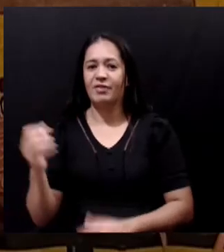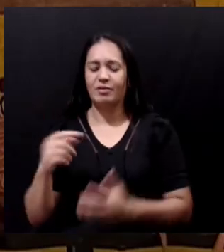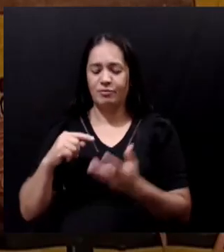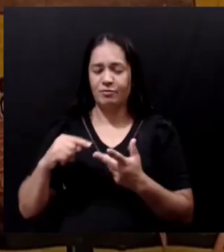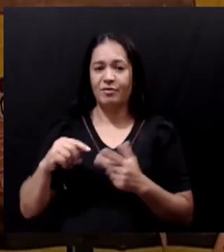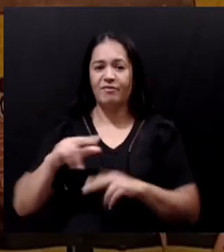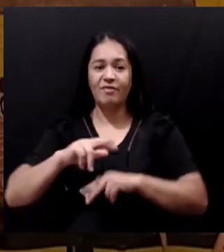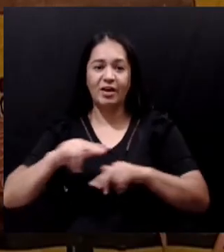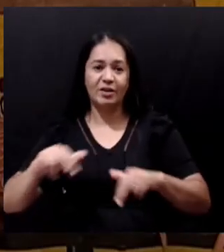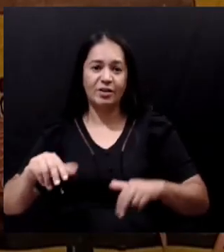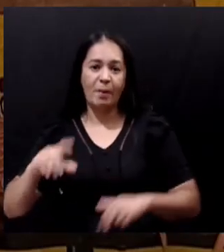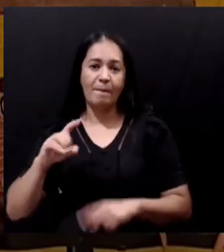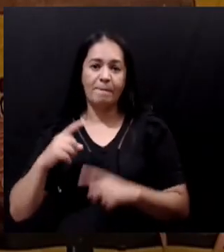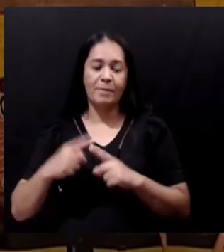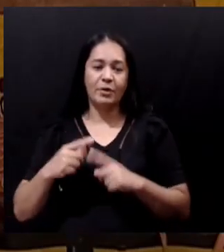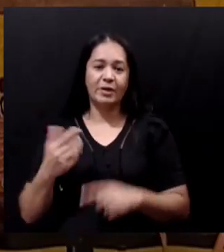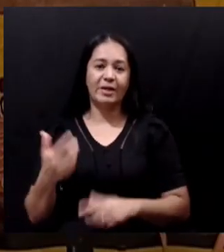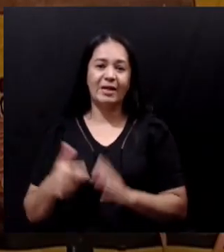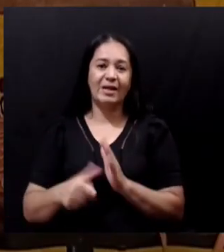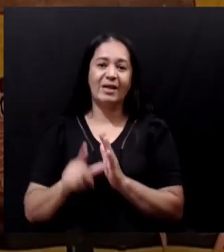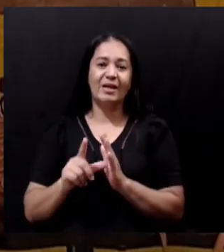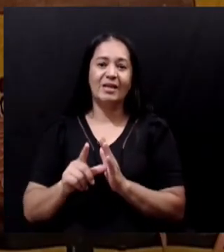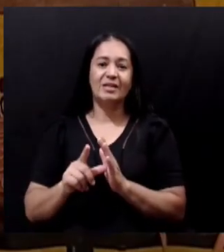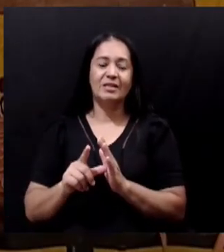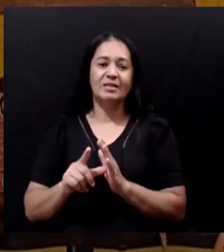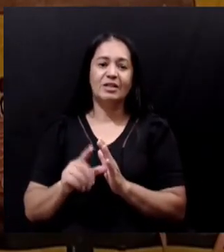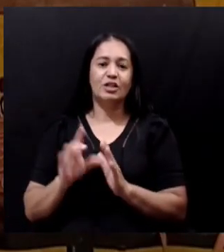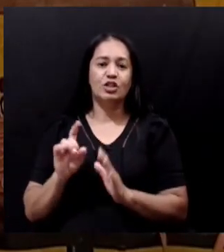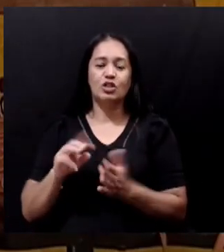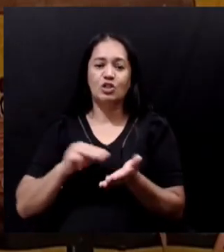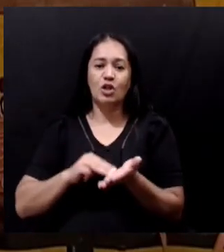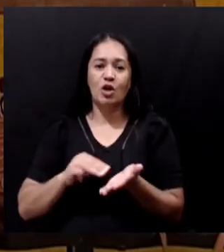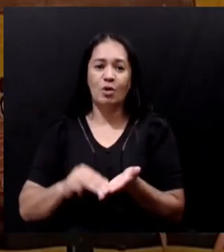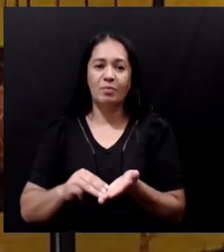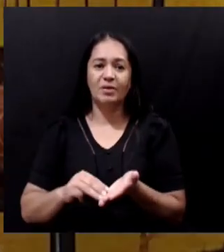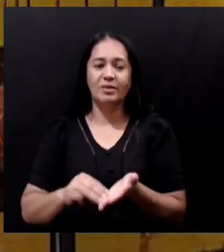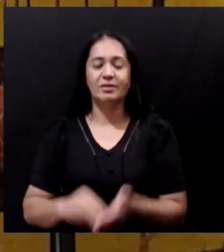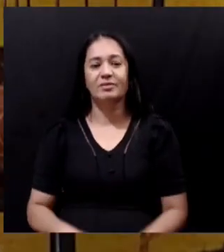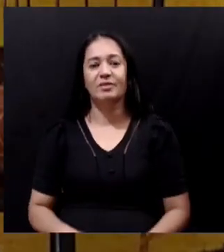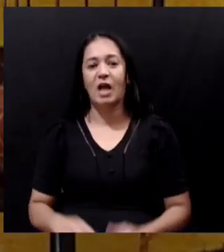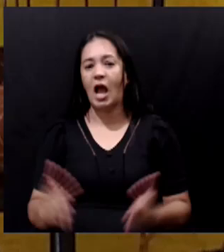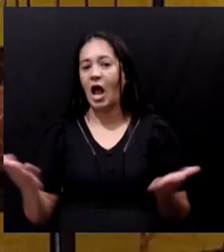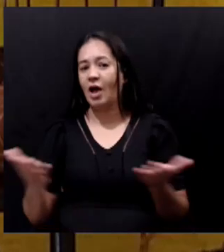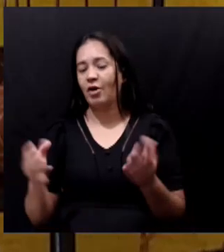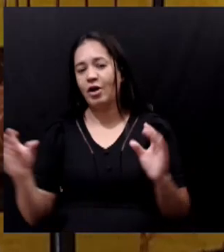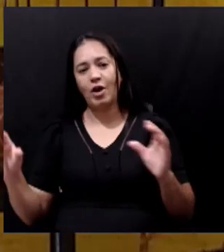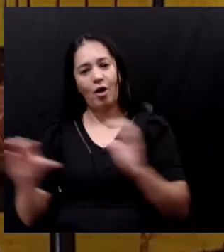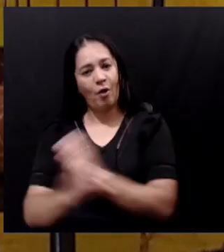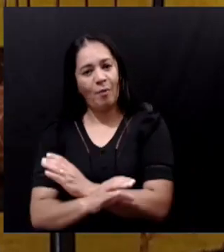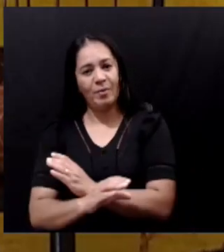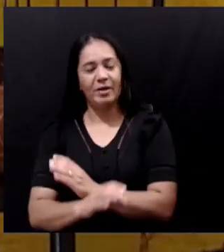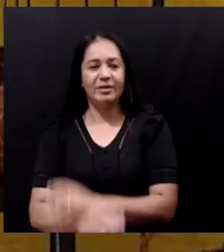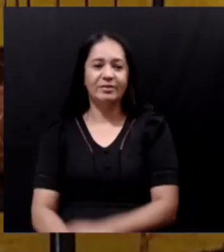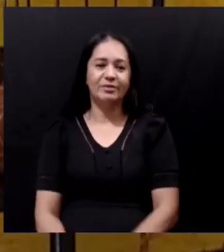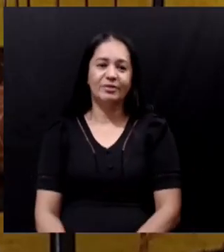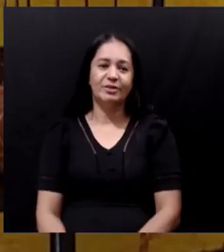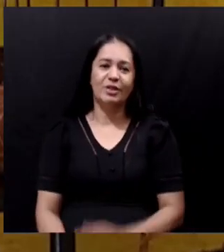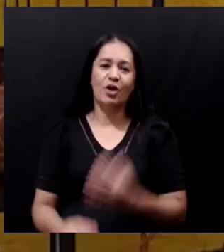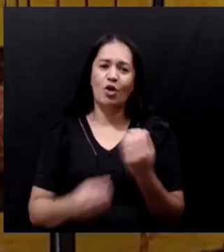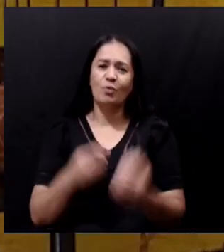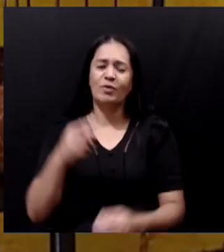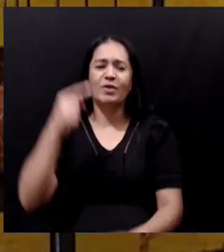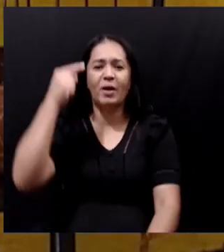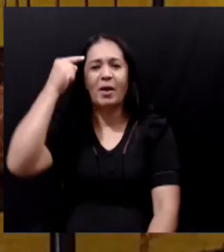pastéis antes. Depois que eu cheguei que ficou bar pastel agora. Ficou completo. Ficou completo. Como que vocês pensaram nesse layout